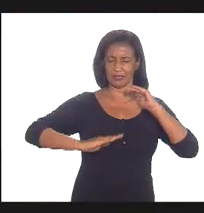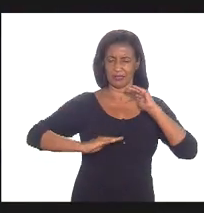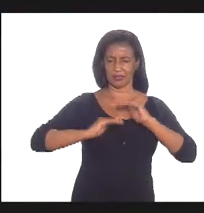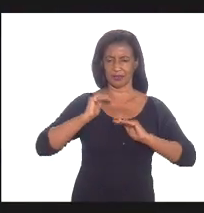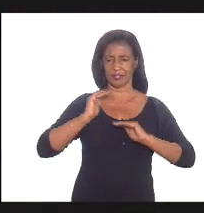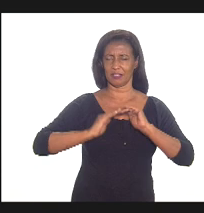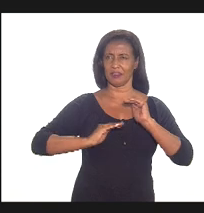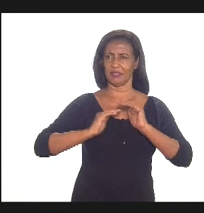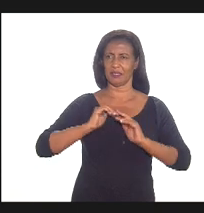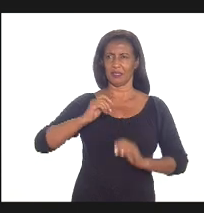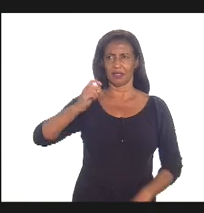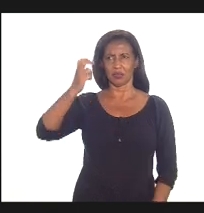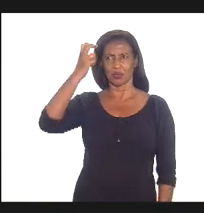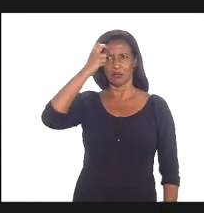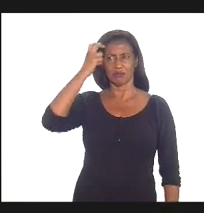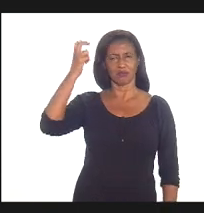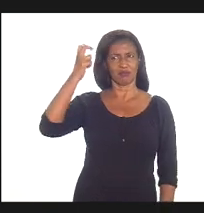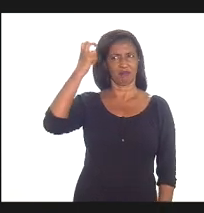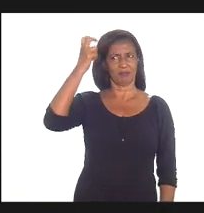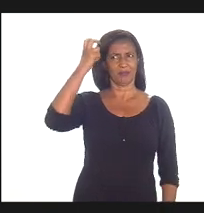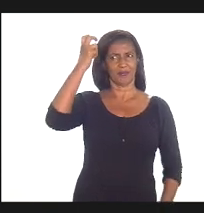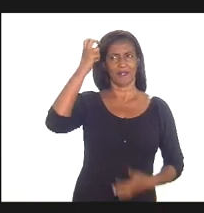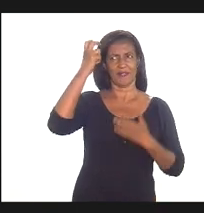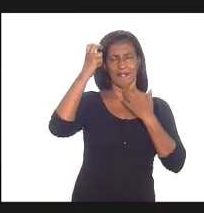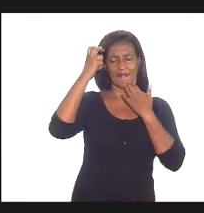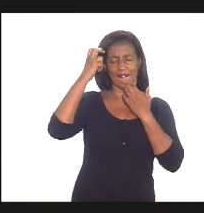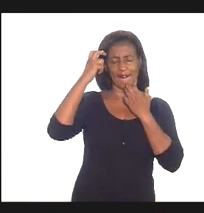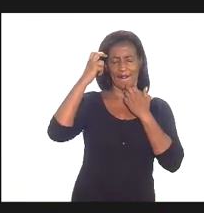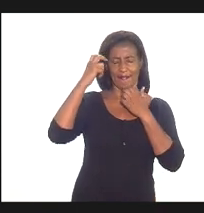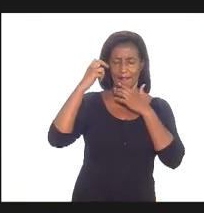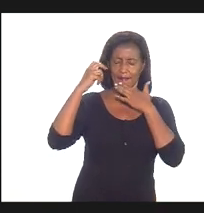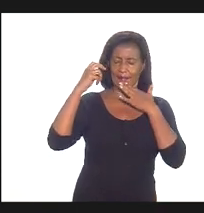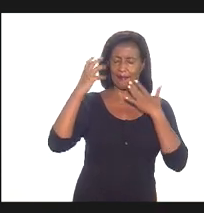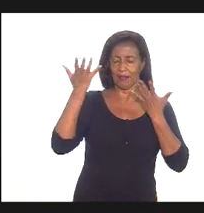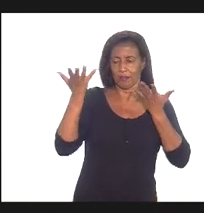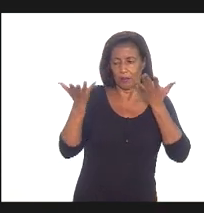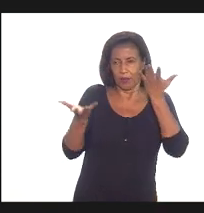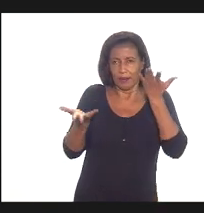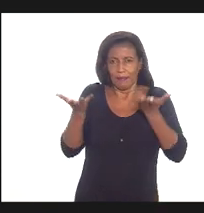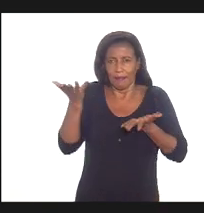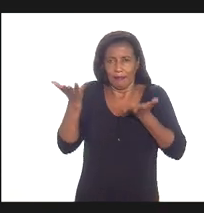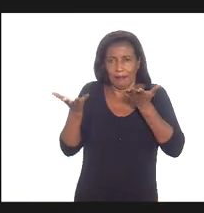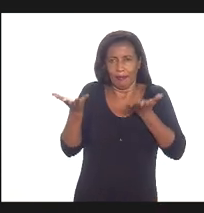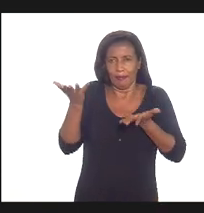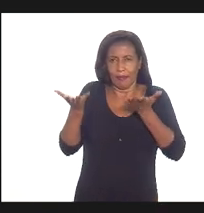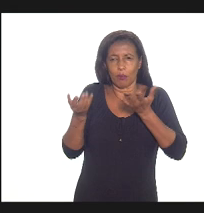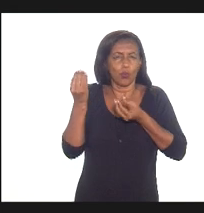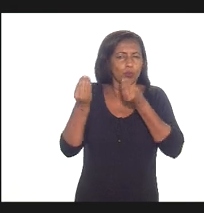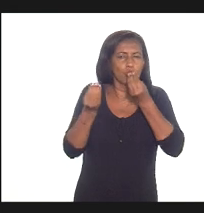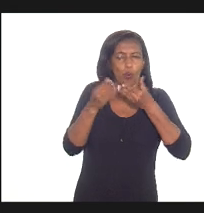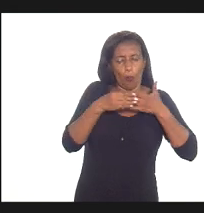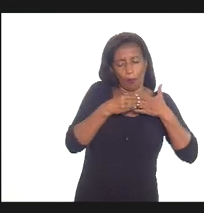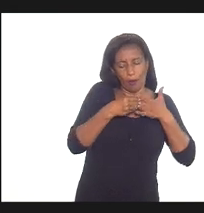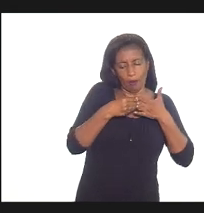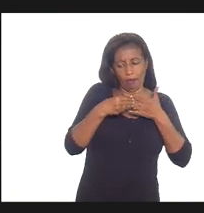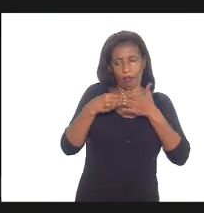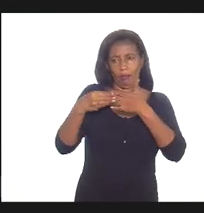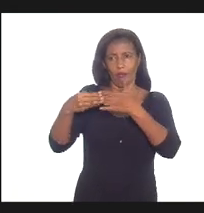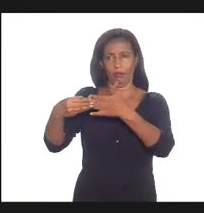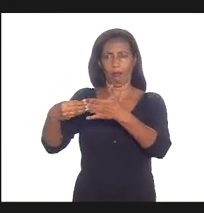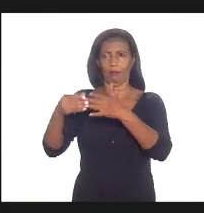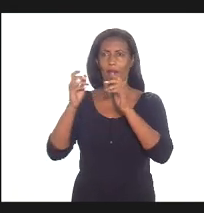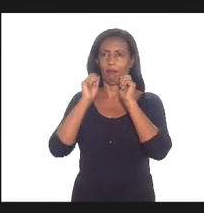sua sabedoria, do seu equilíbrio e habilidade na condução da Assembleia